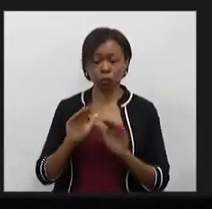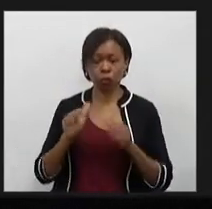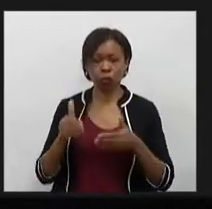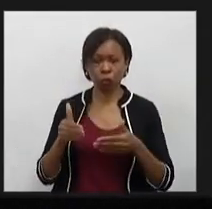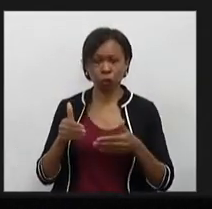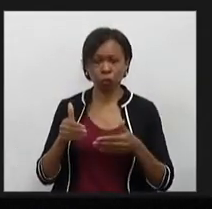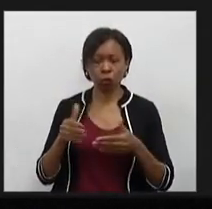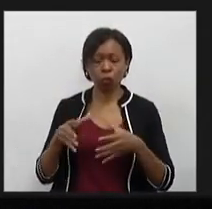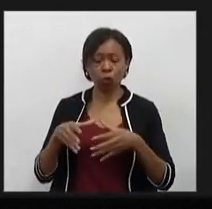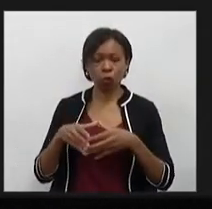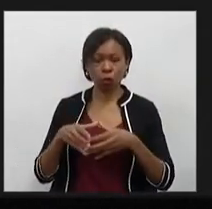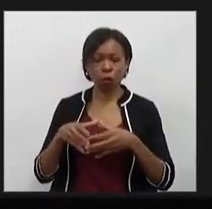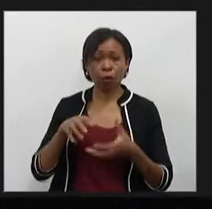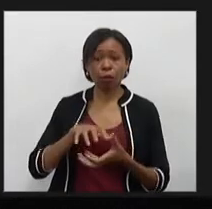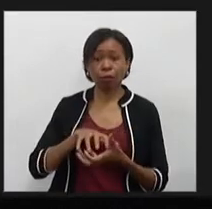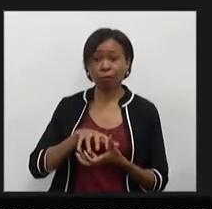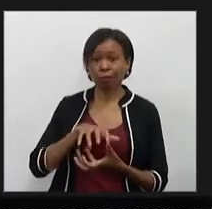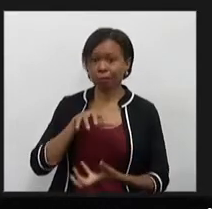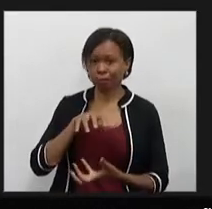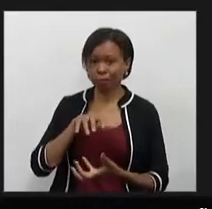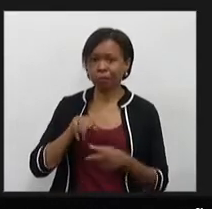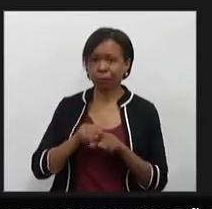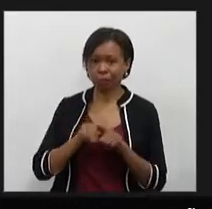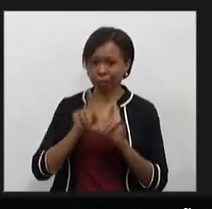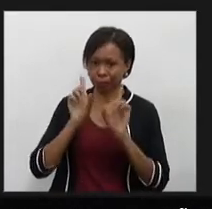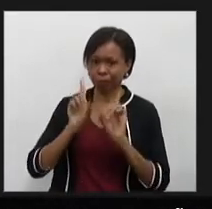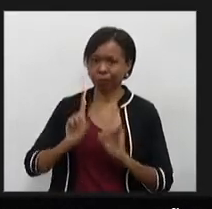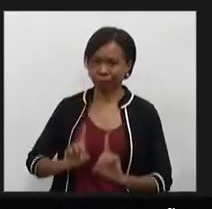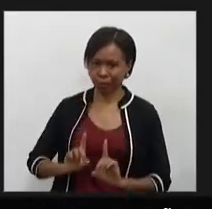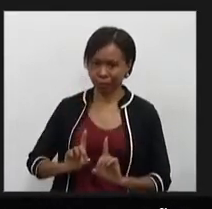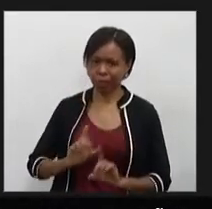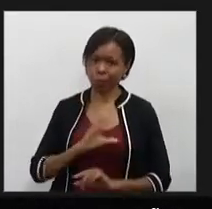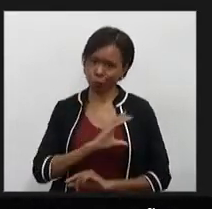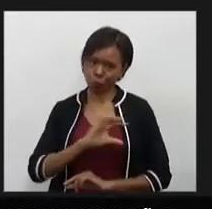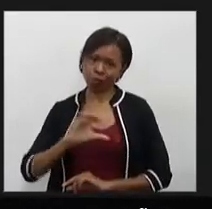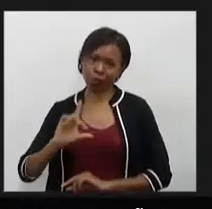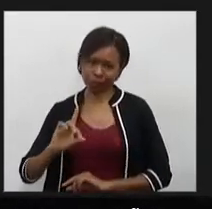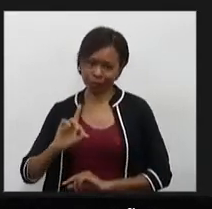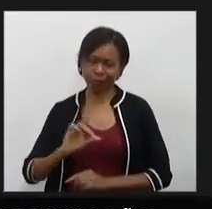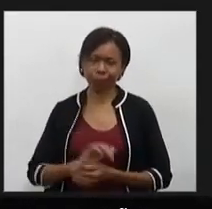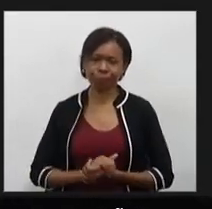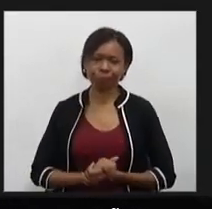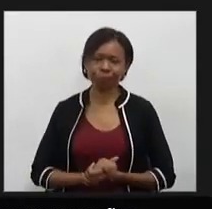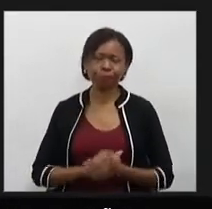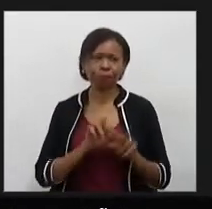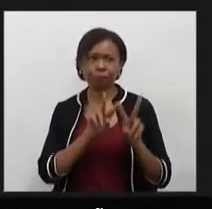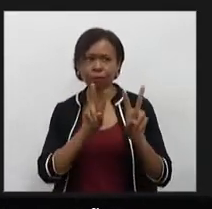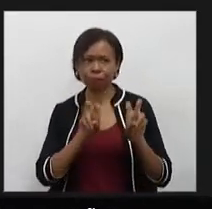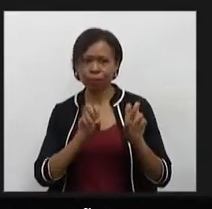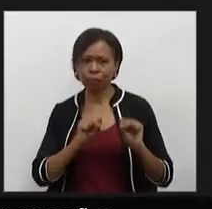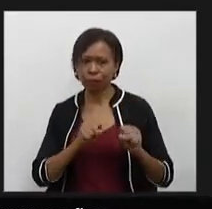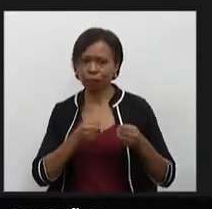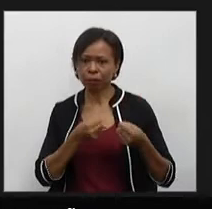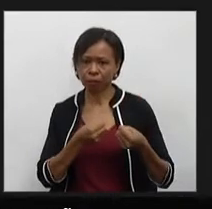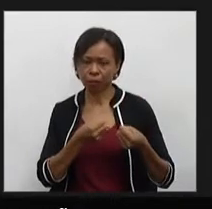com Deficiência. Então, esse tema especificamente de defesa dos direitos da pessoa com deficiência é um tema que a